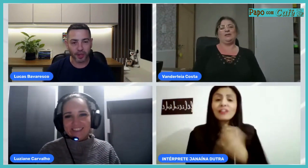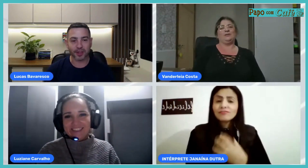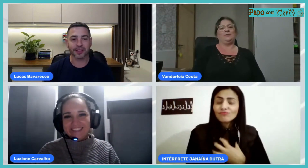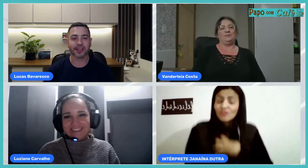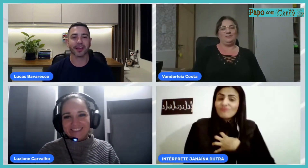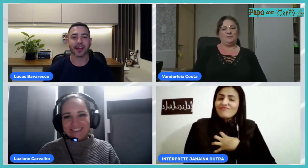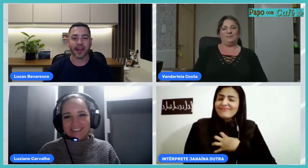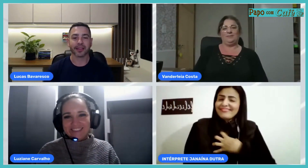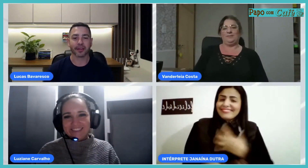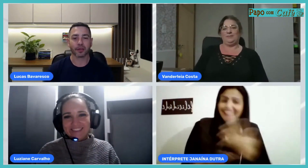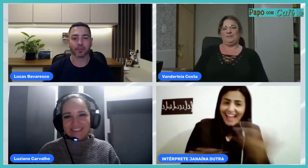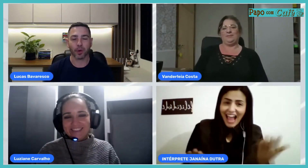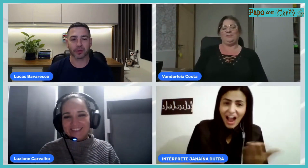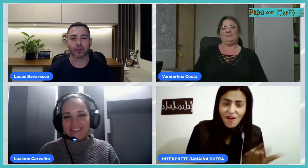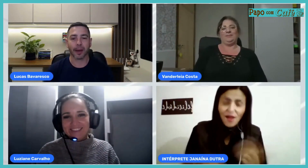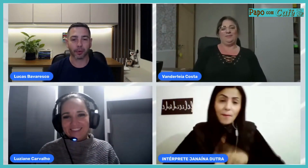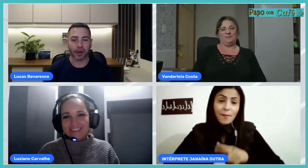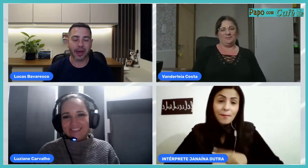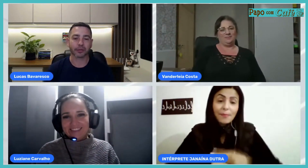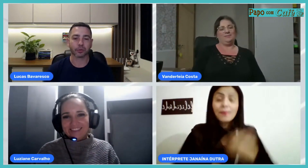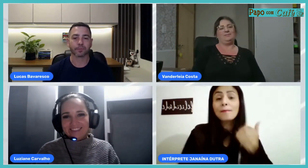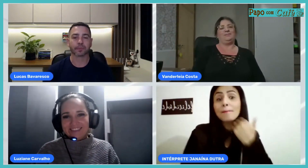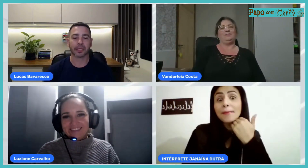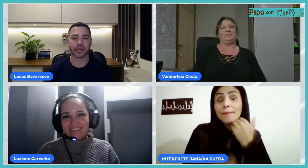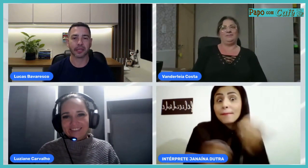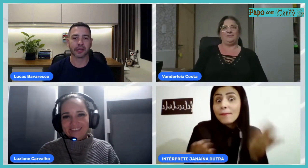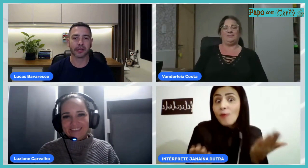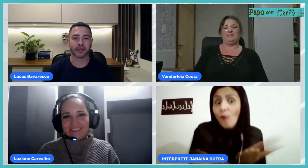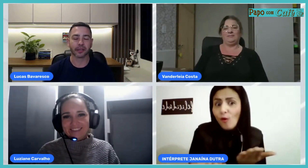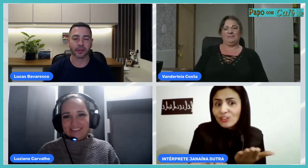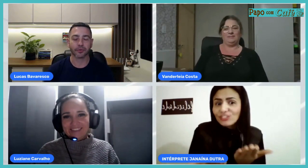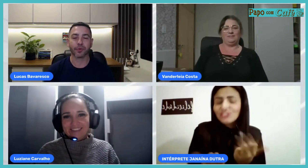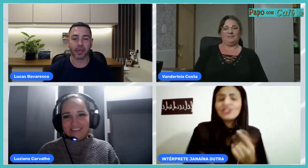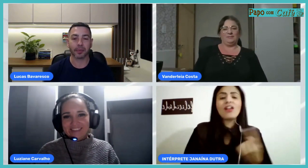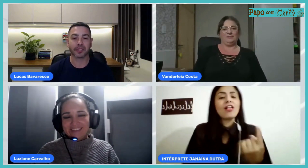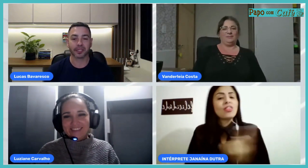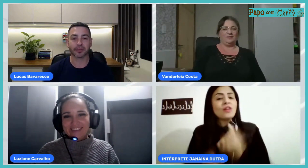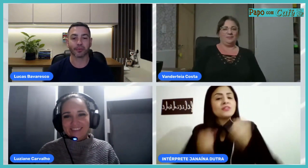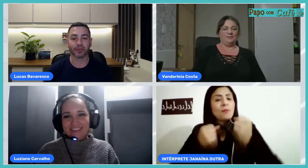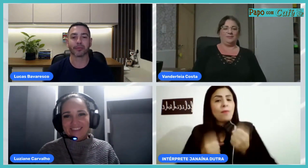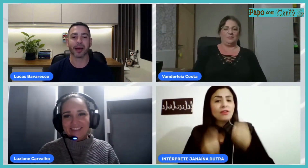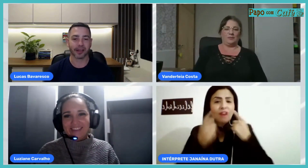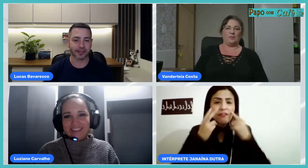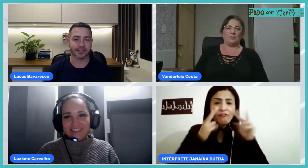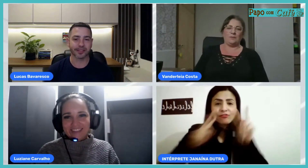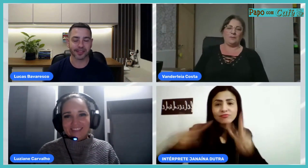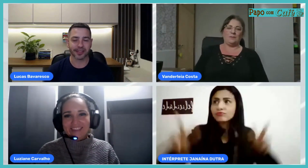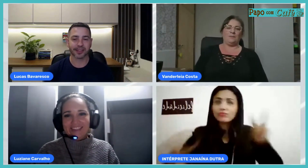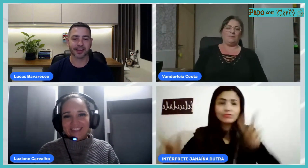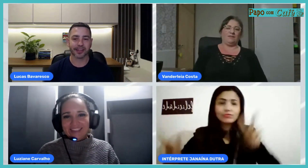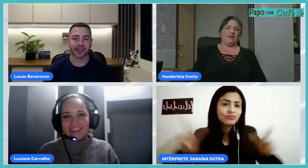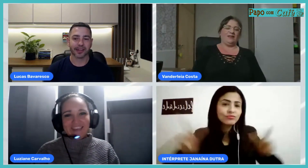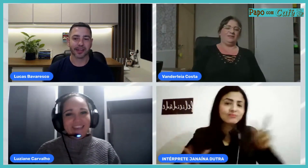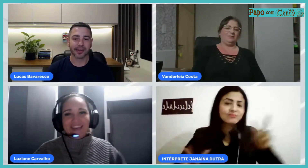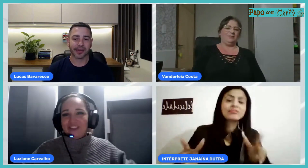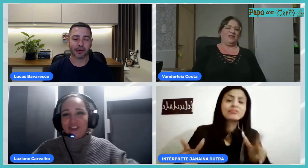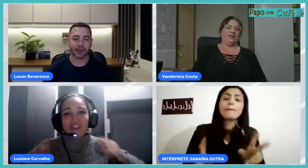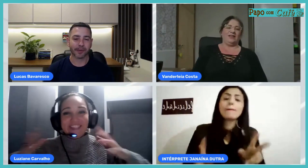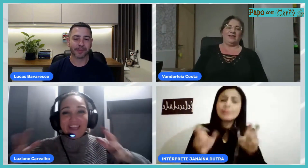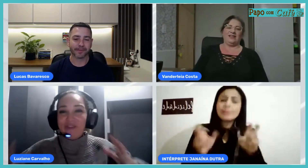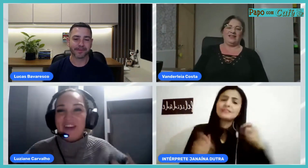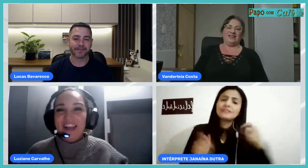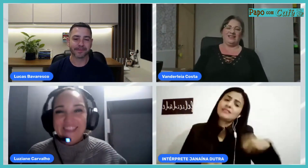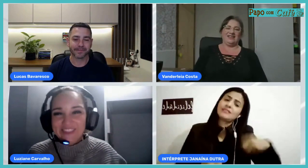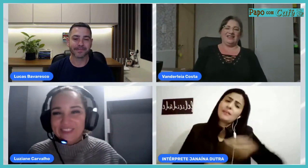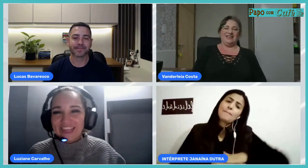de hoje é que a gente possa olhar para o lado e ver que precisa muito mais. A gente